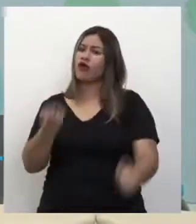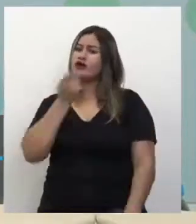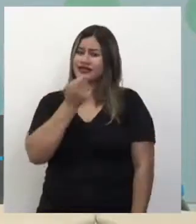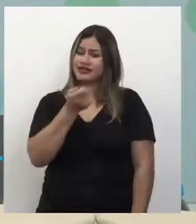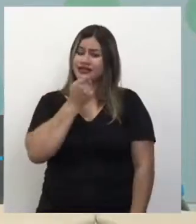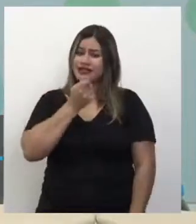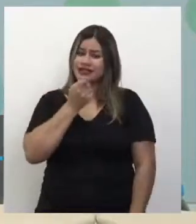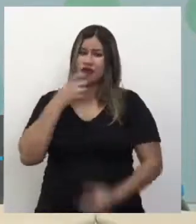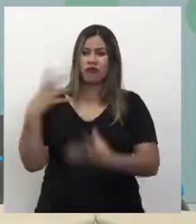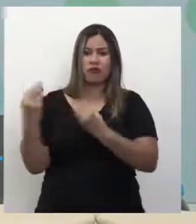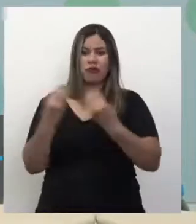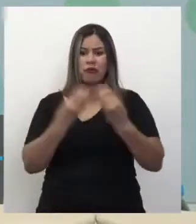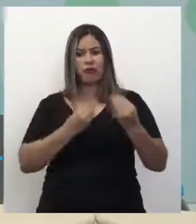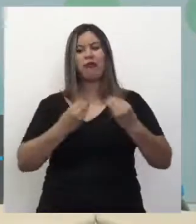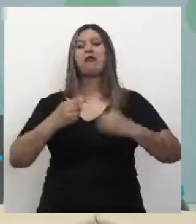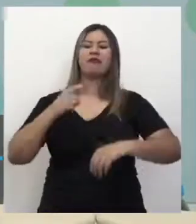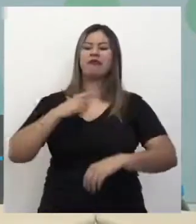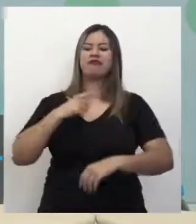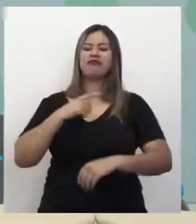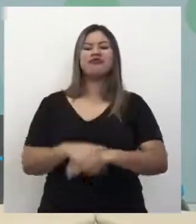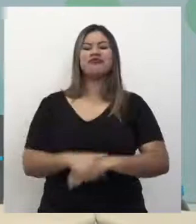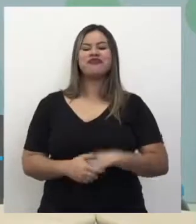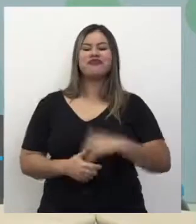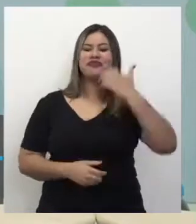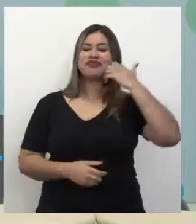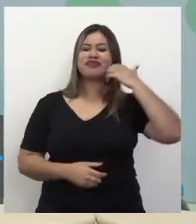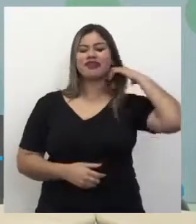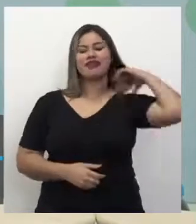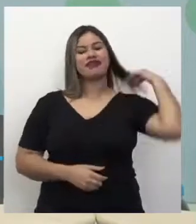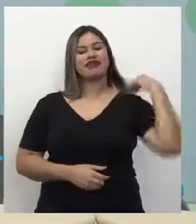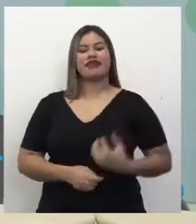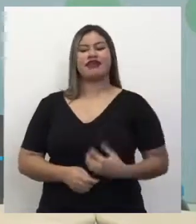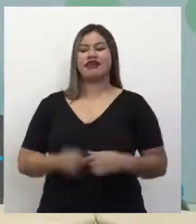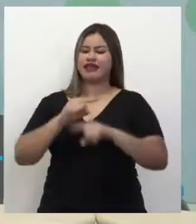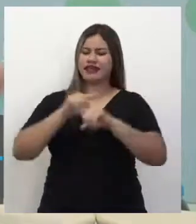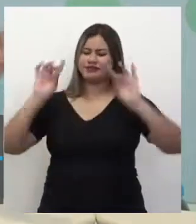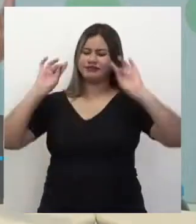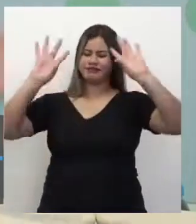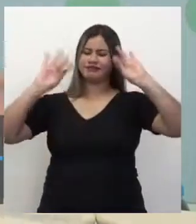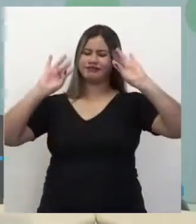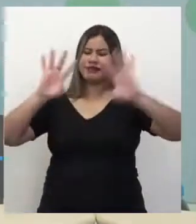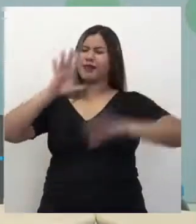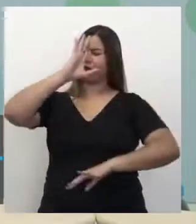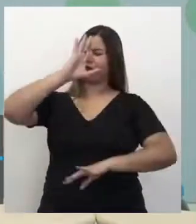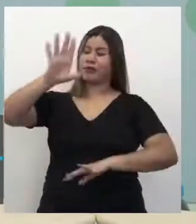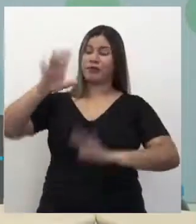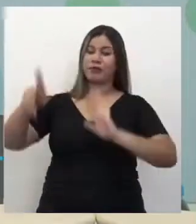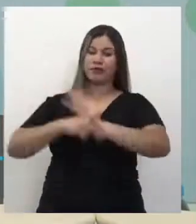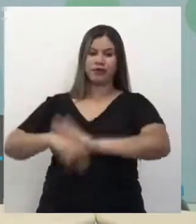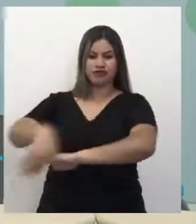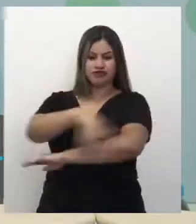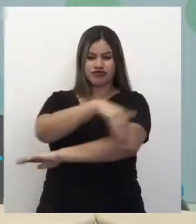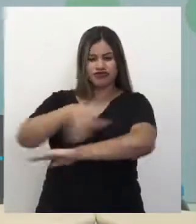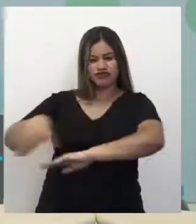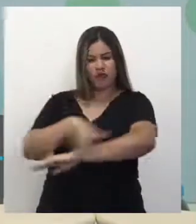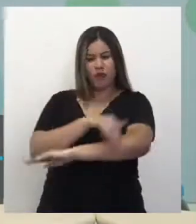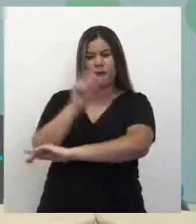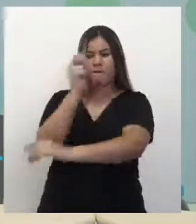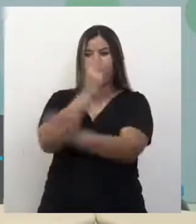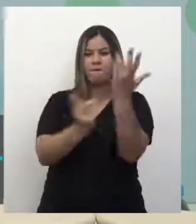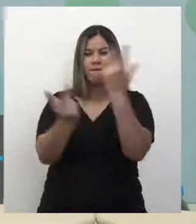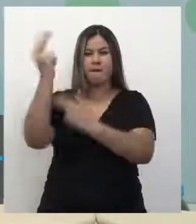muito artista bom aqui no Brasil que não aparece na mídia, mas que são incríveis, né? Principalmente os artistas de rua também, né? Que ficam